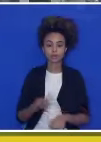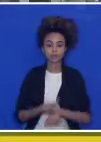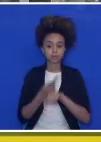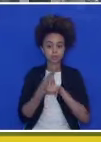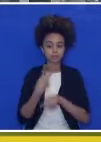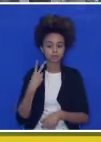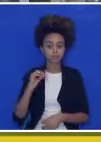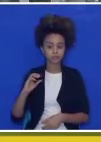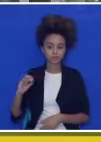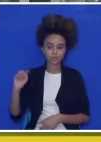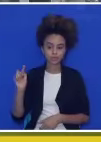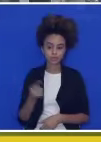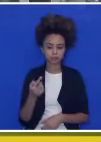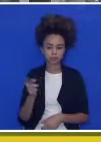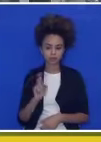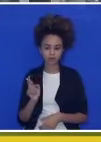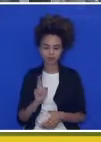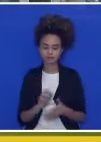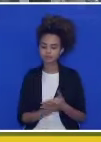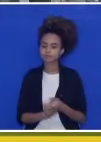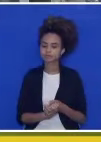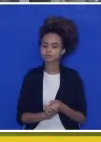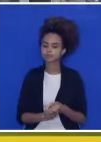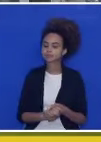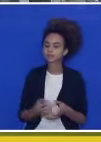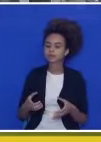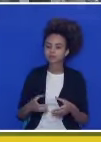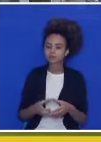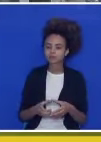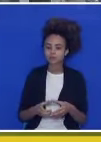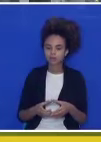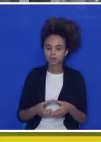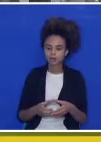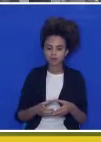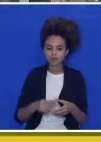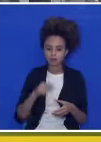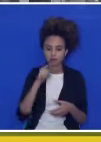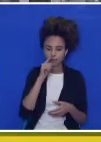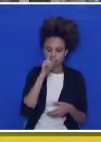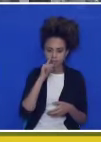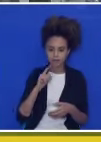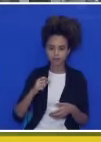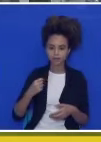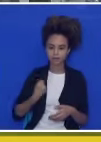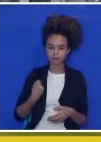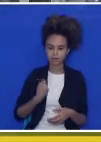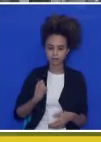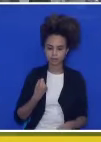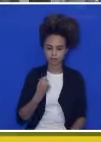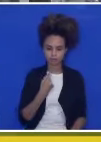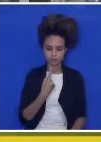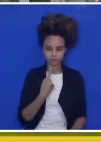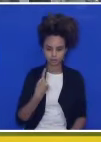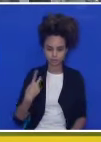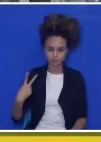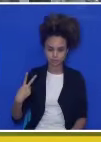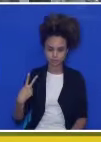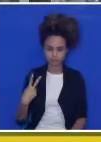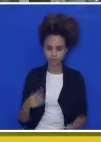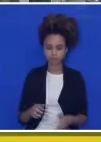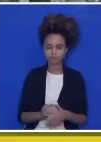prêmio estimado no dia de sorte. O sétimo e último número está na tela. Bola amarela, número 12. Amarela,